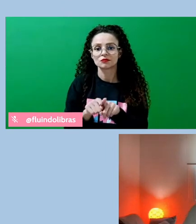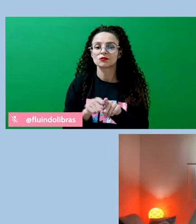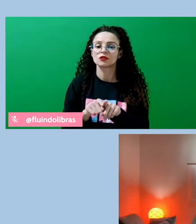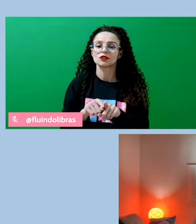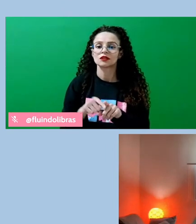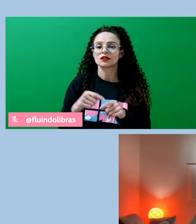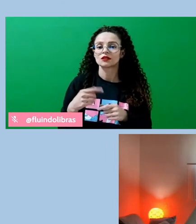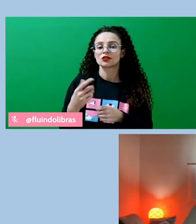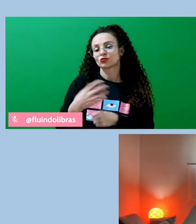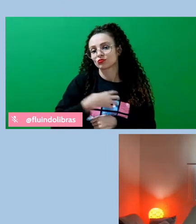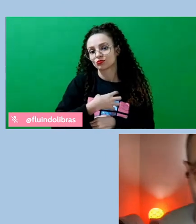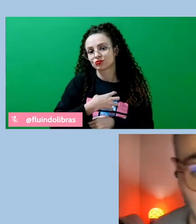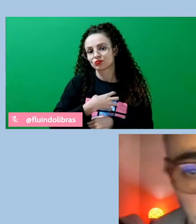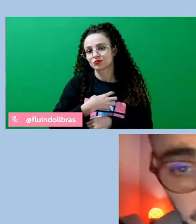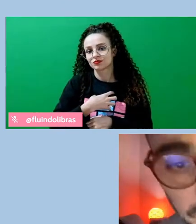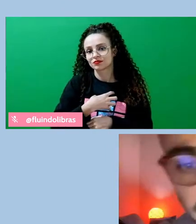ou